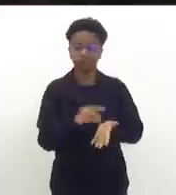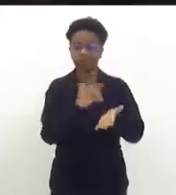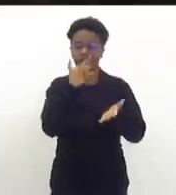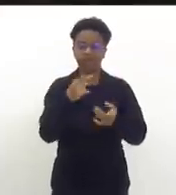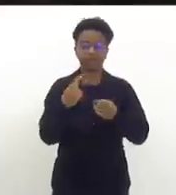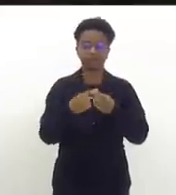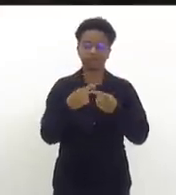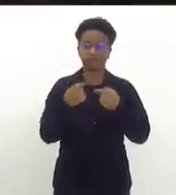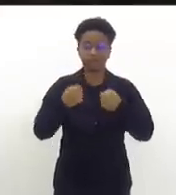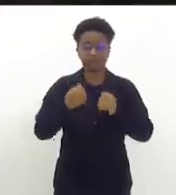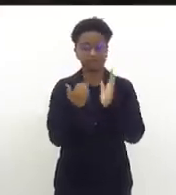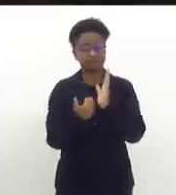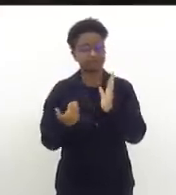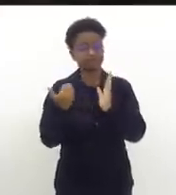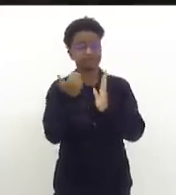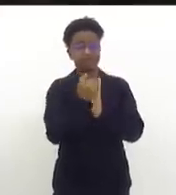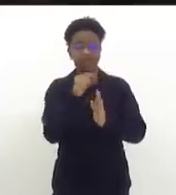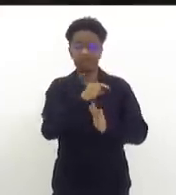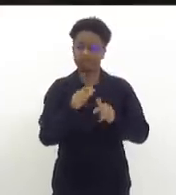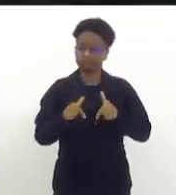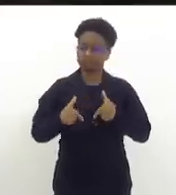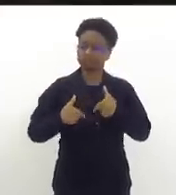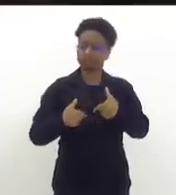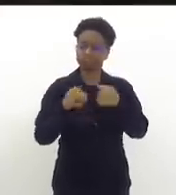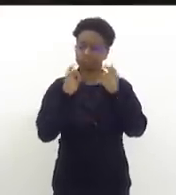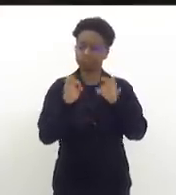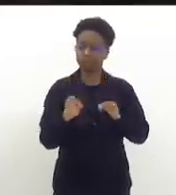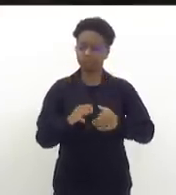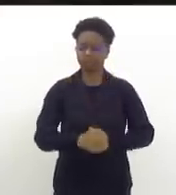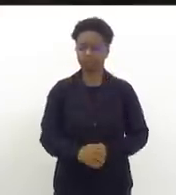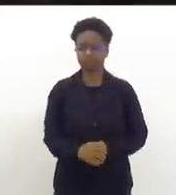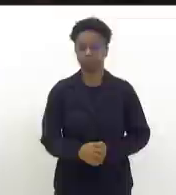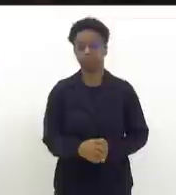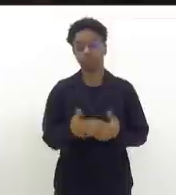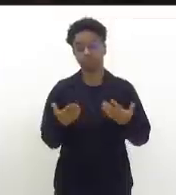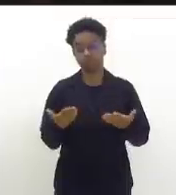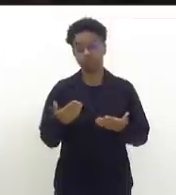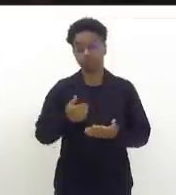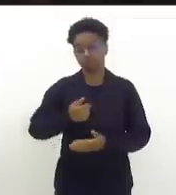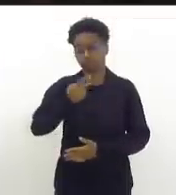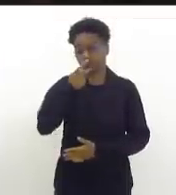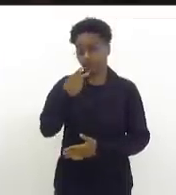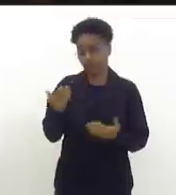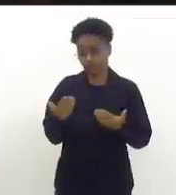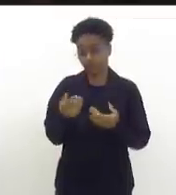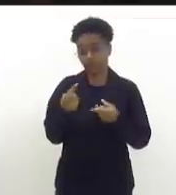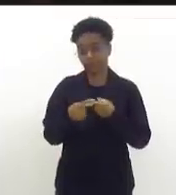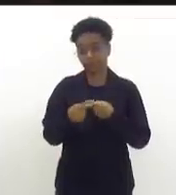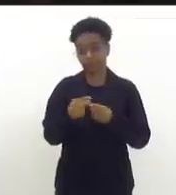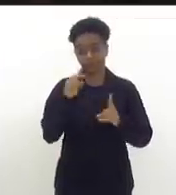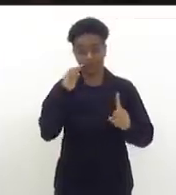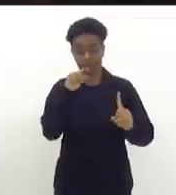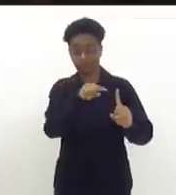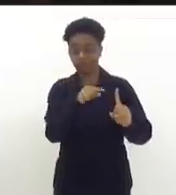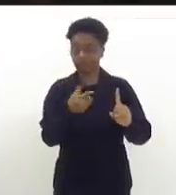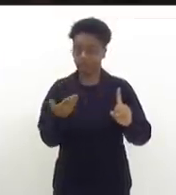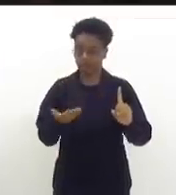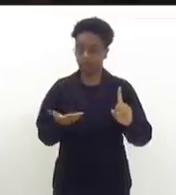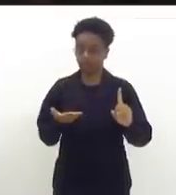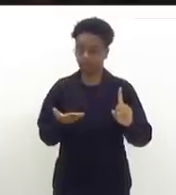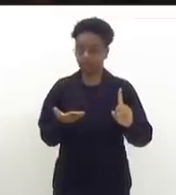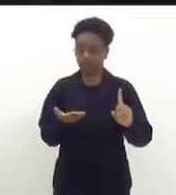todos os cargos Então queria fazer referência porque viva a Excelência em plenária